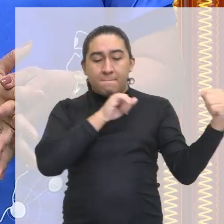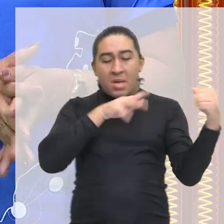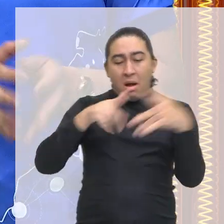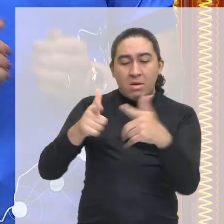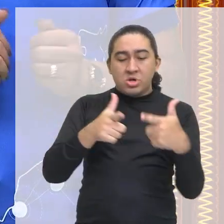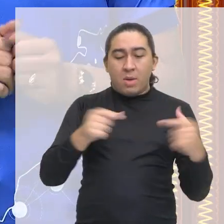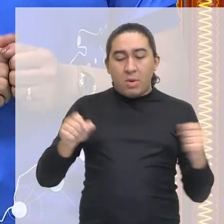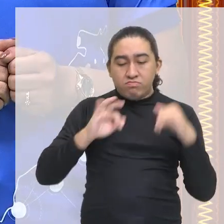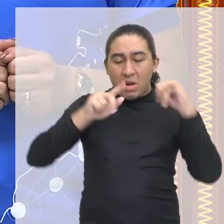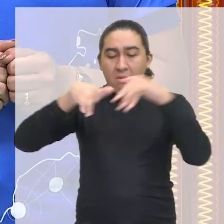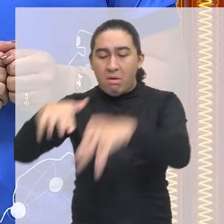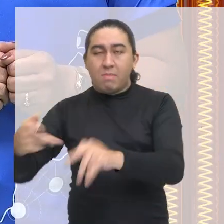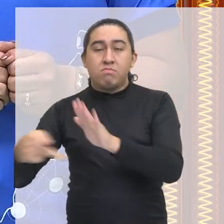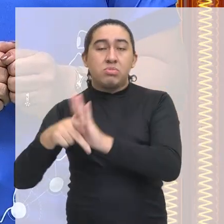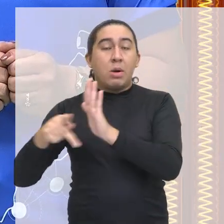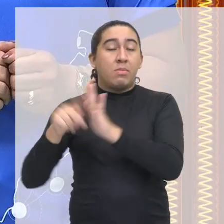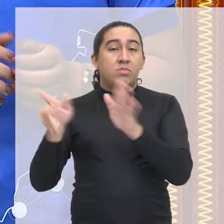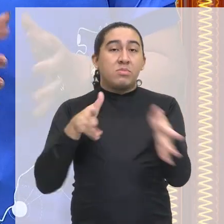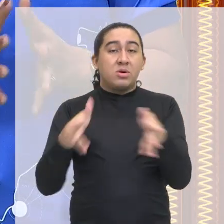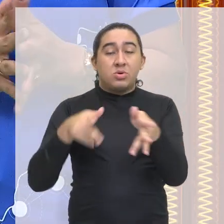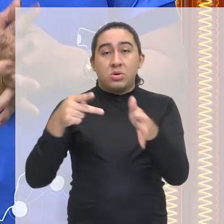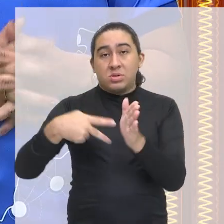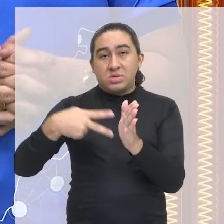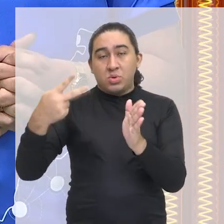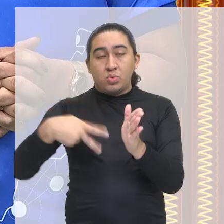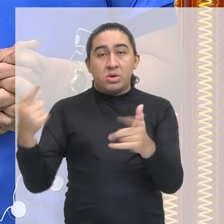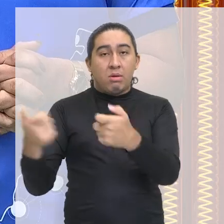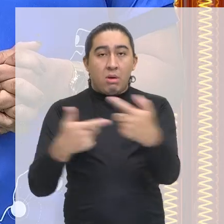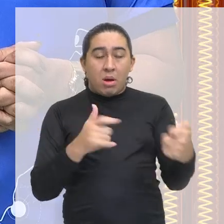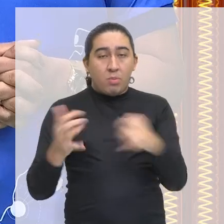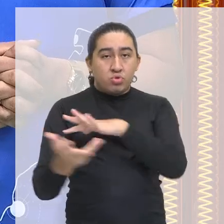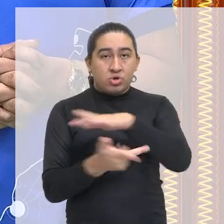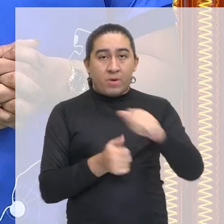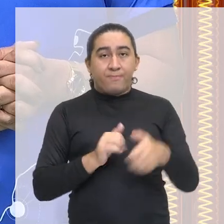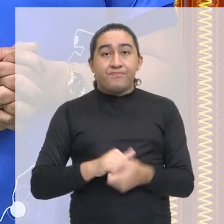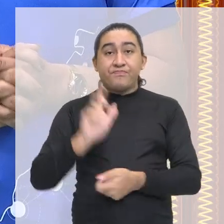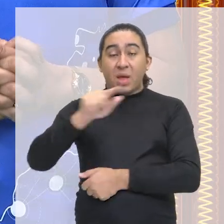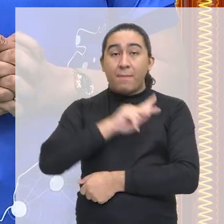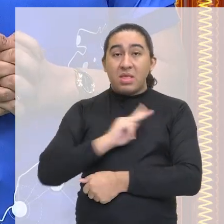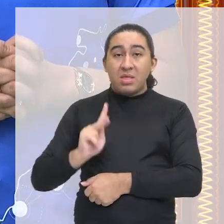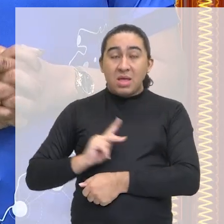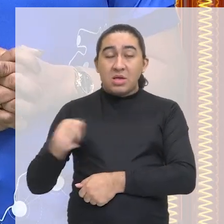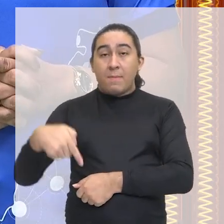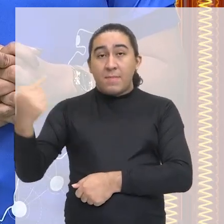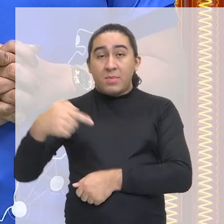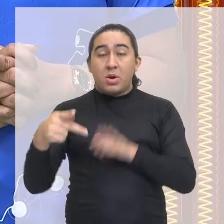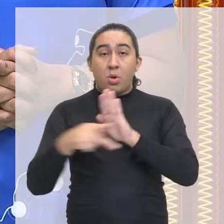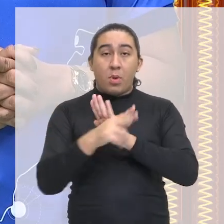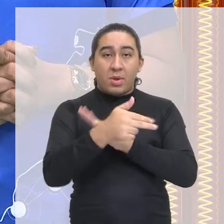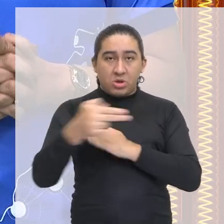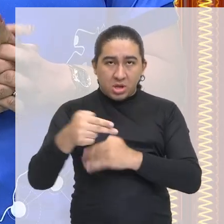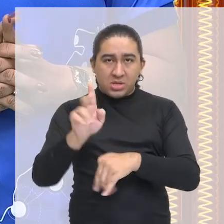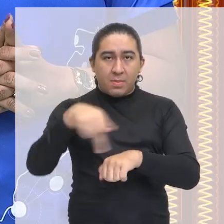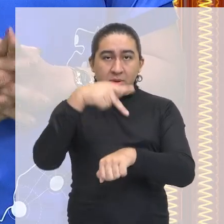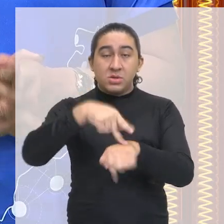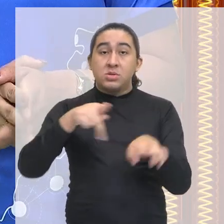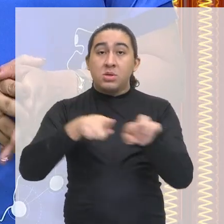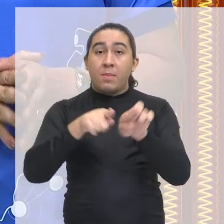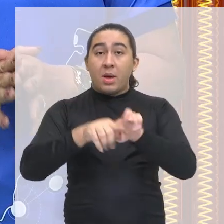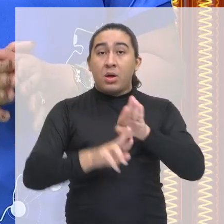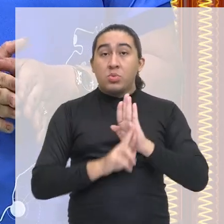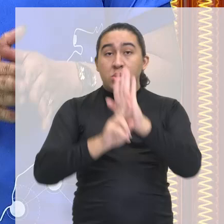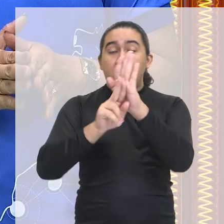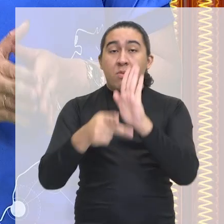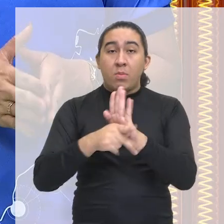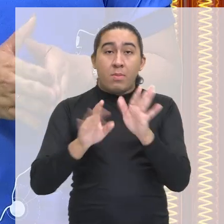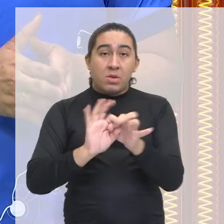pelo Japão durante a Segunda Guerra Mundial. Foi o primeiro presidente da Indonésia e líder do movimento de